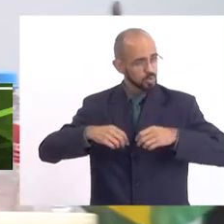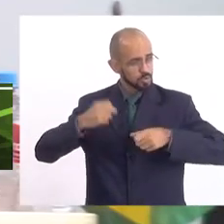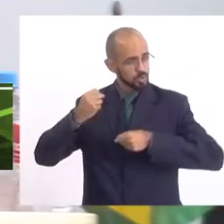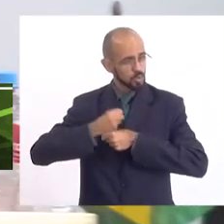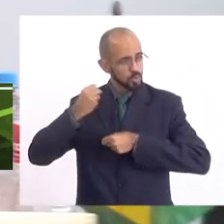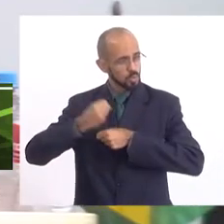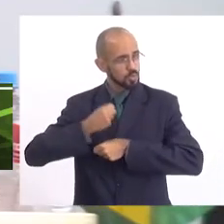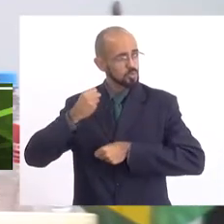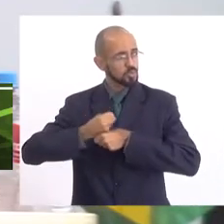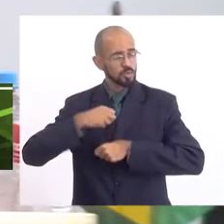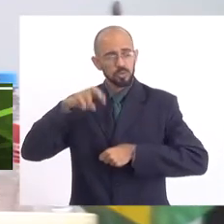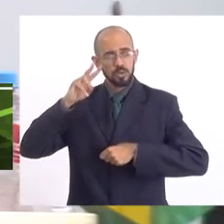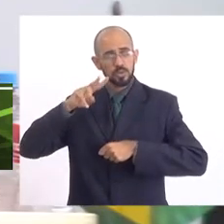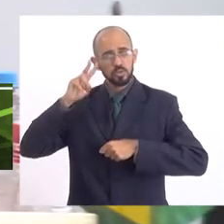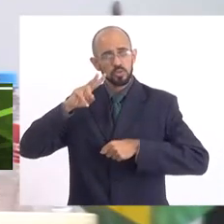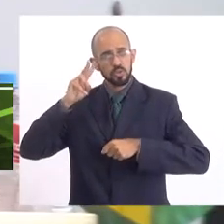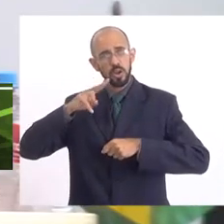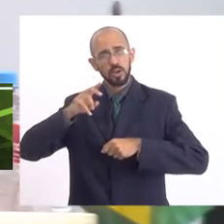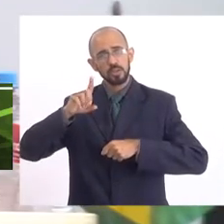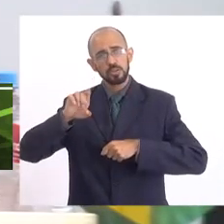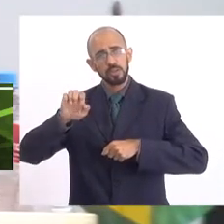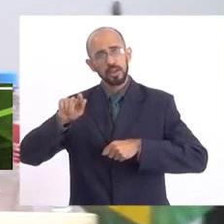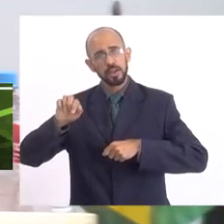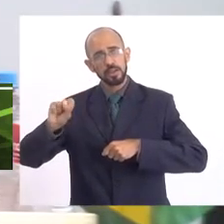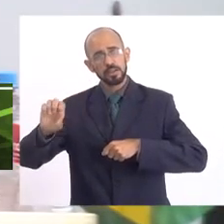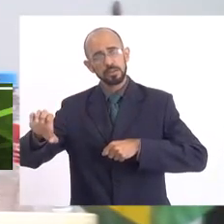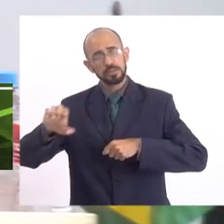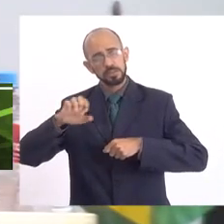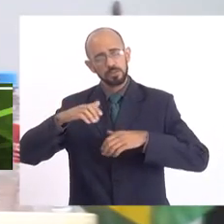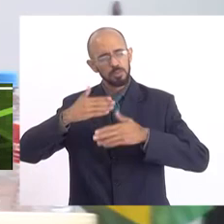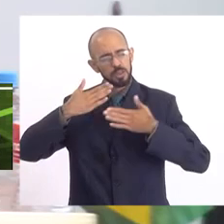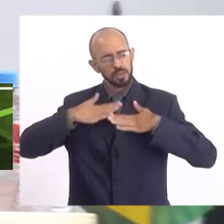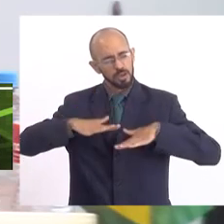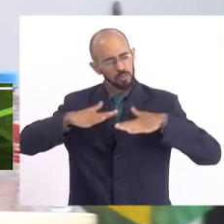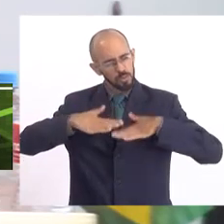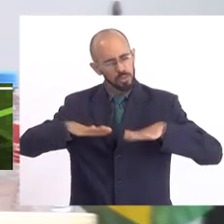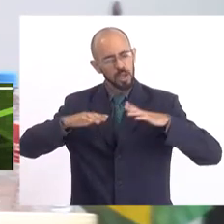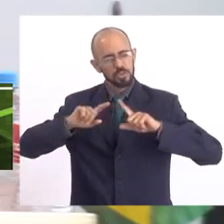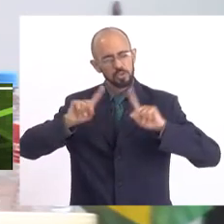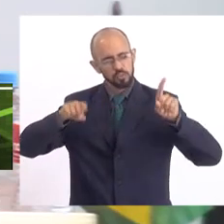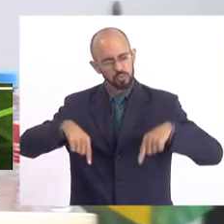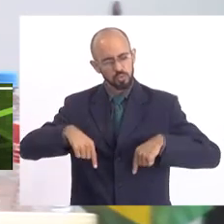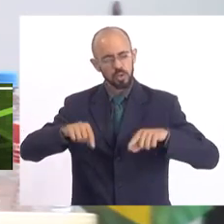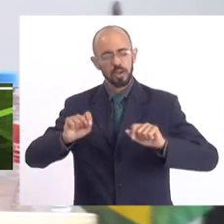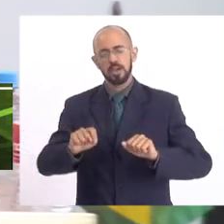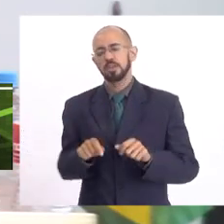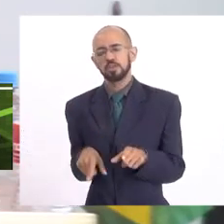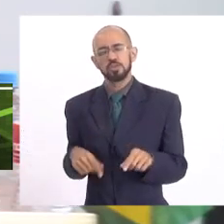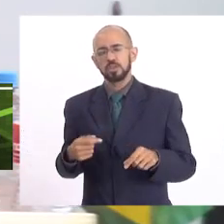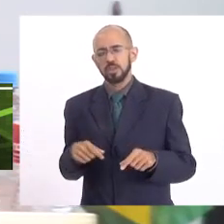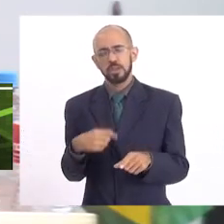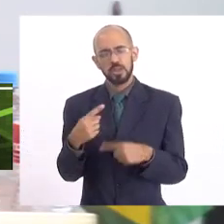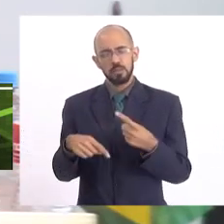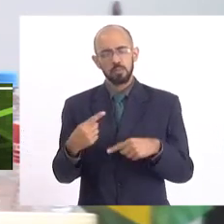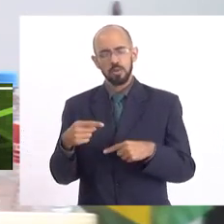história também o Degas, numa harmonia com os servidores de carreira, e que a partir de janeiro também a gente